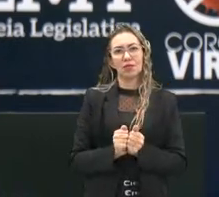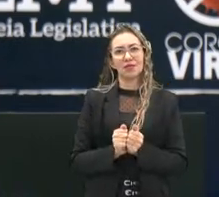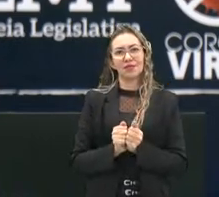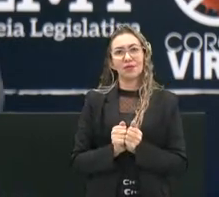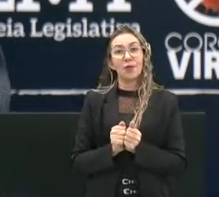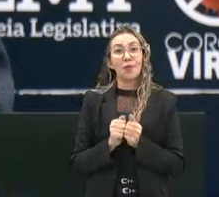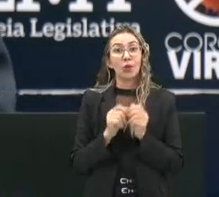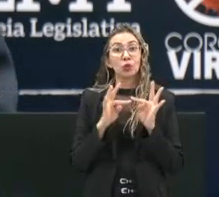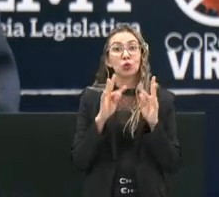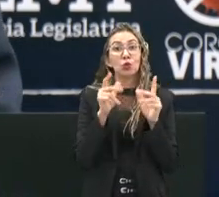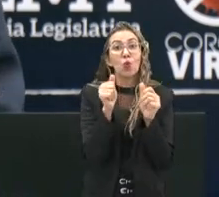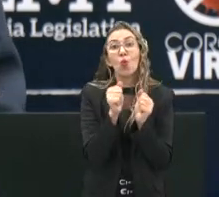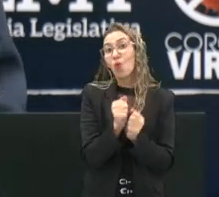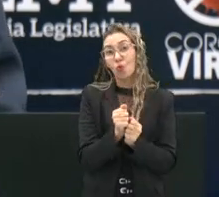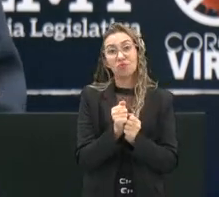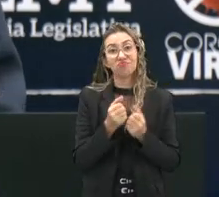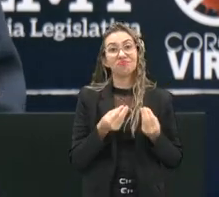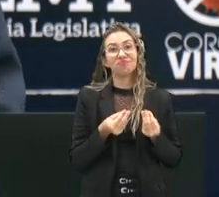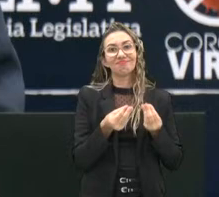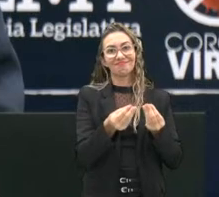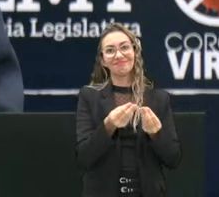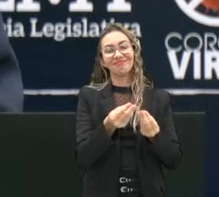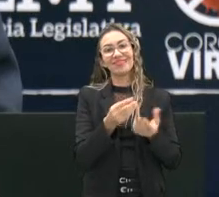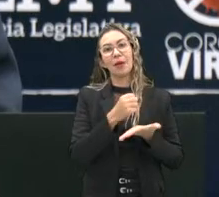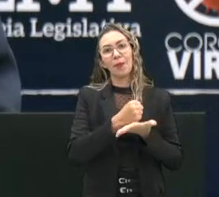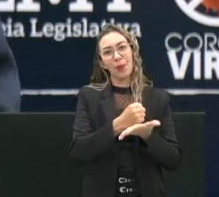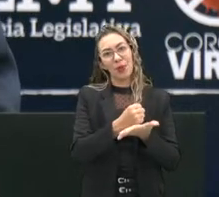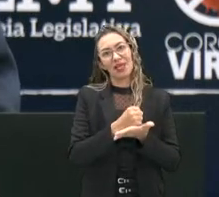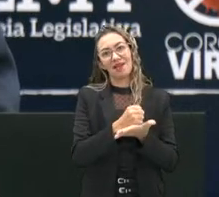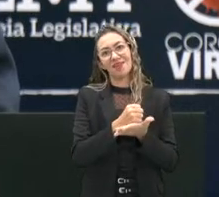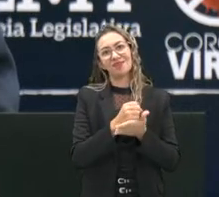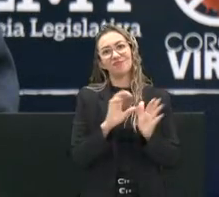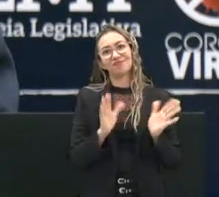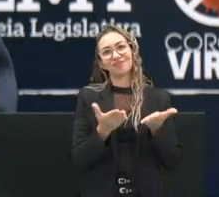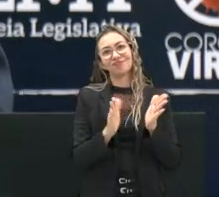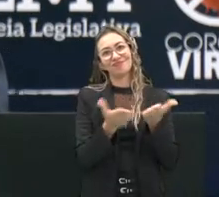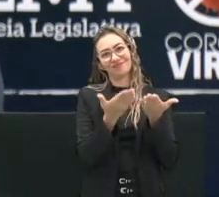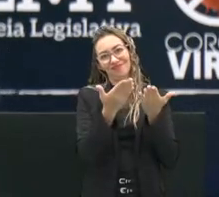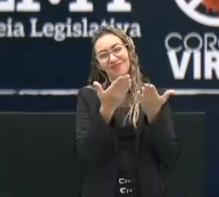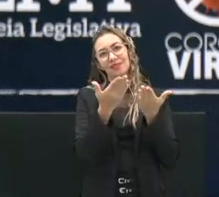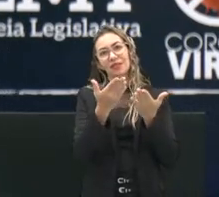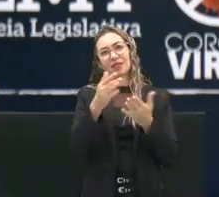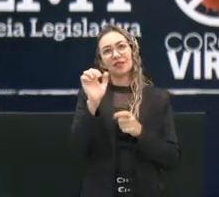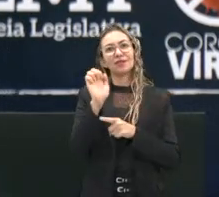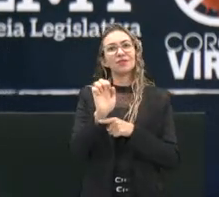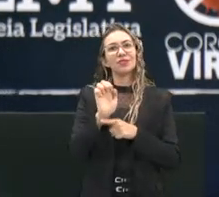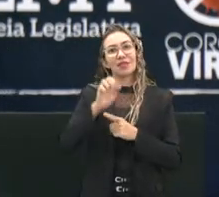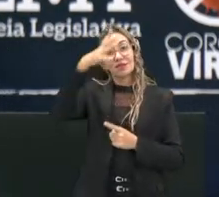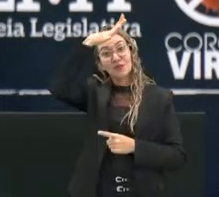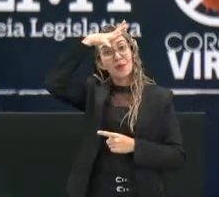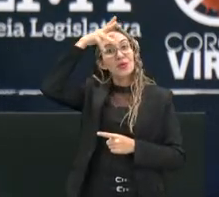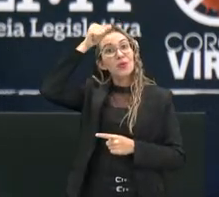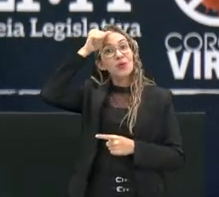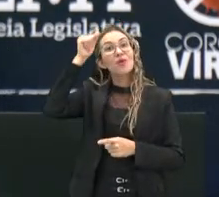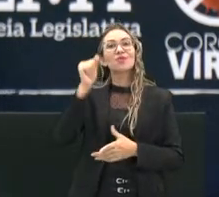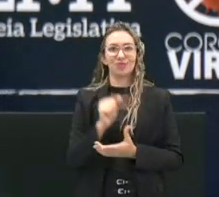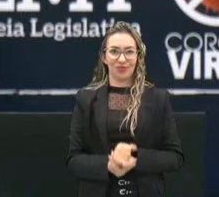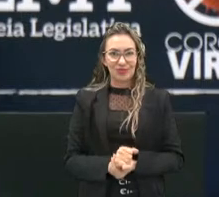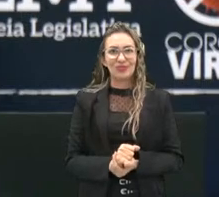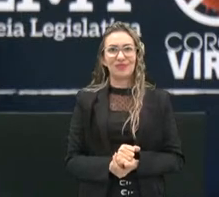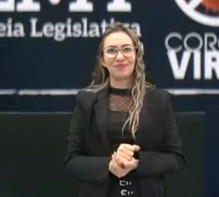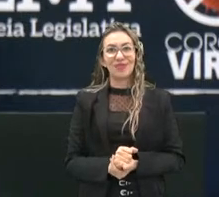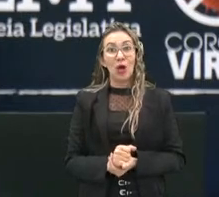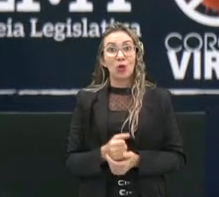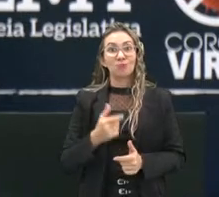contribuição que ofereceram e deram a esse Estado do Mato Grosso. O Estado do Mato Grosso só é essa potência